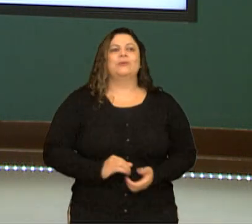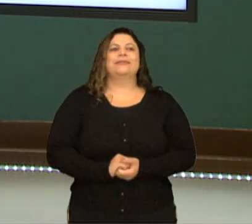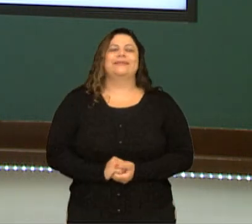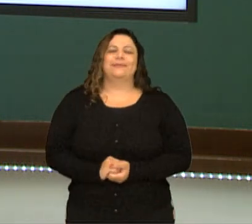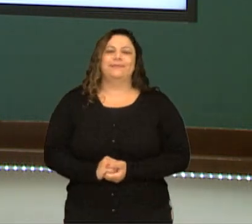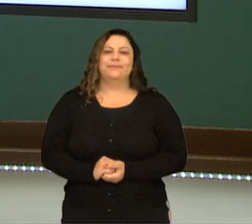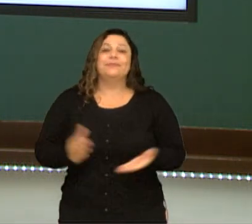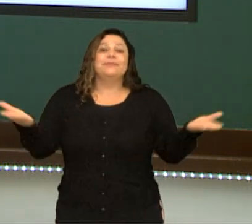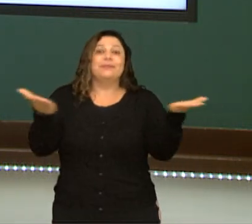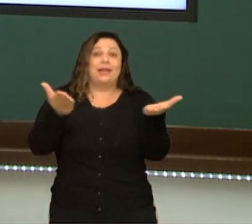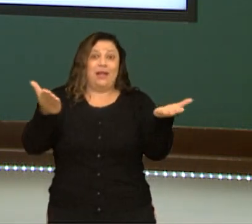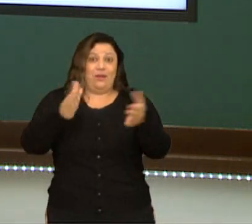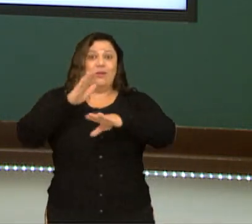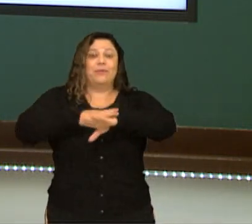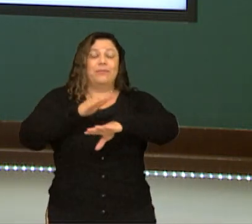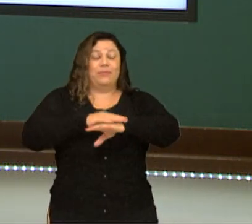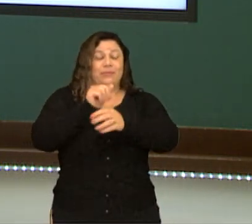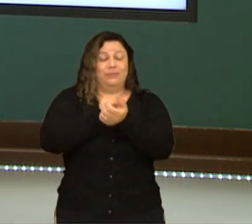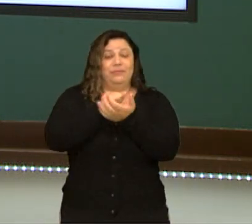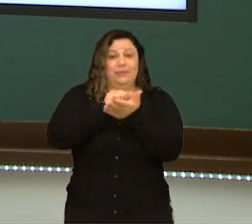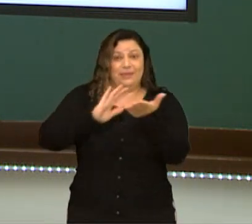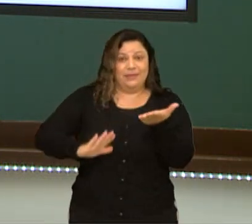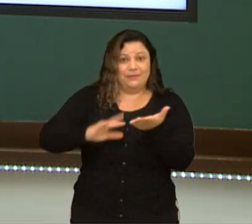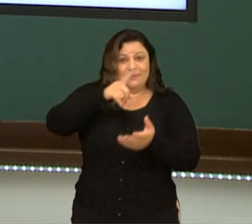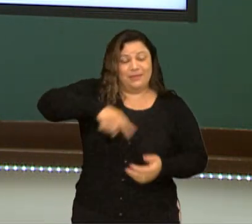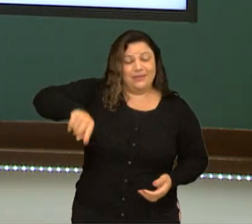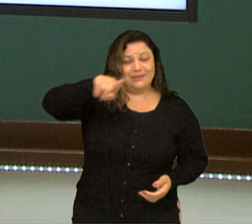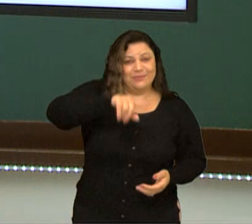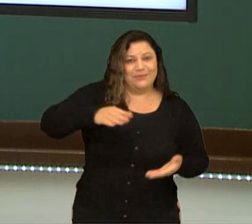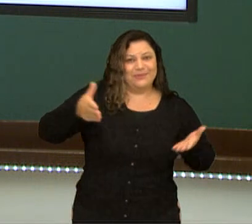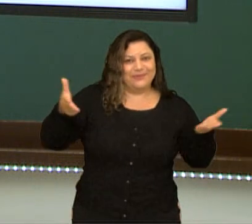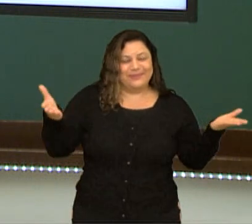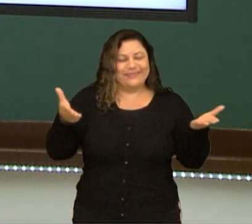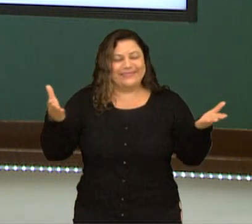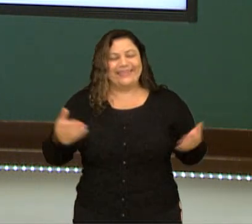bem! Agora, claro,